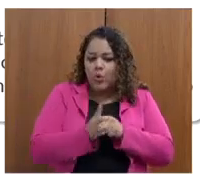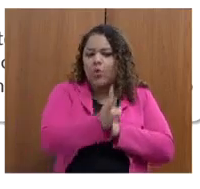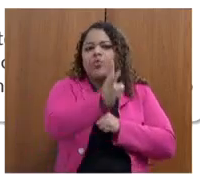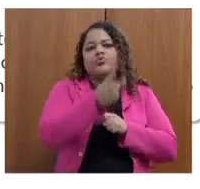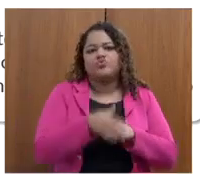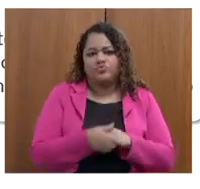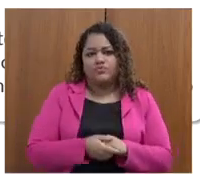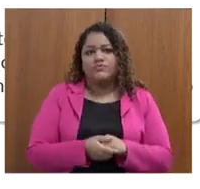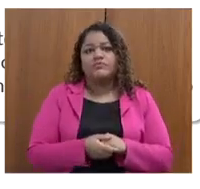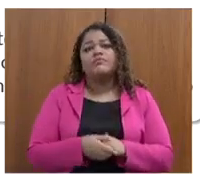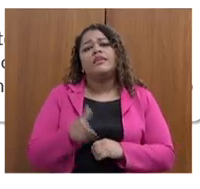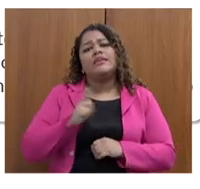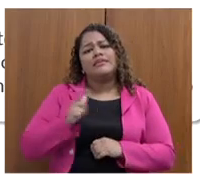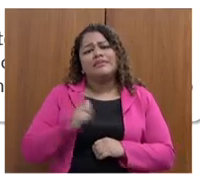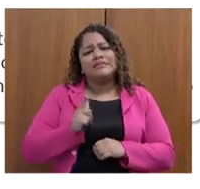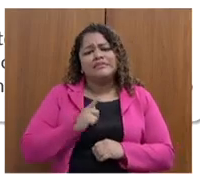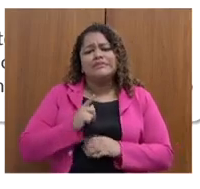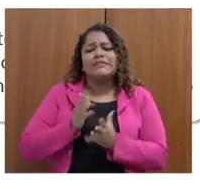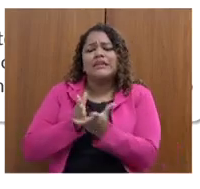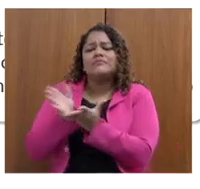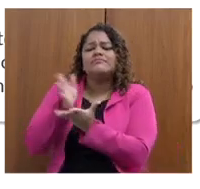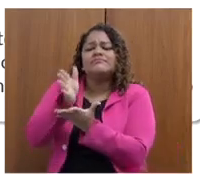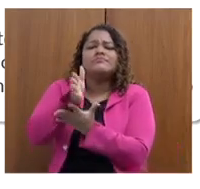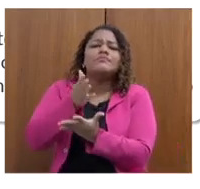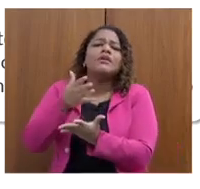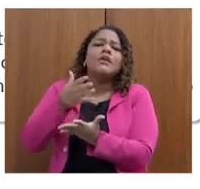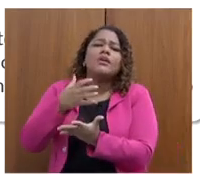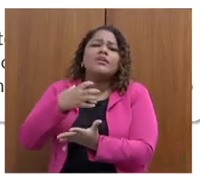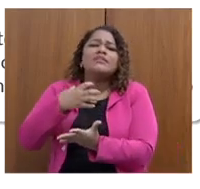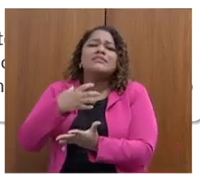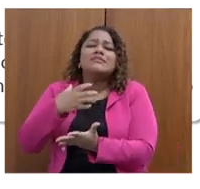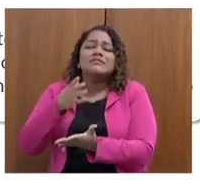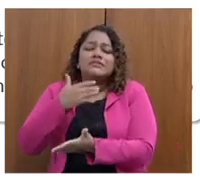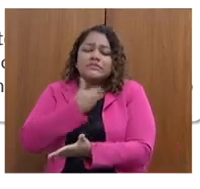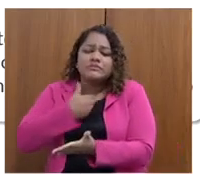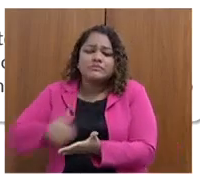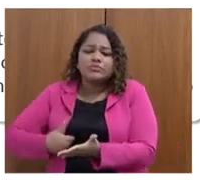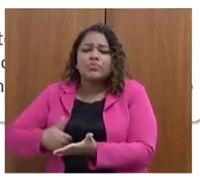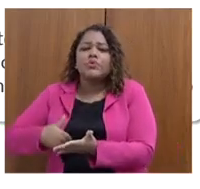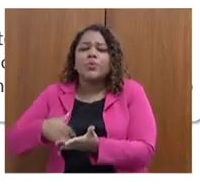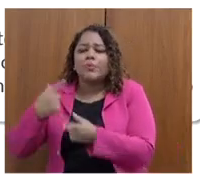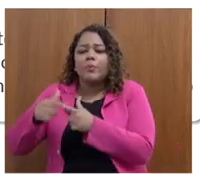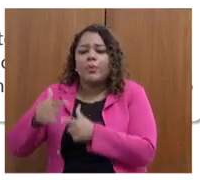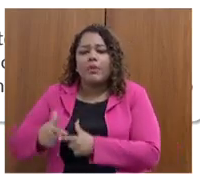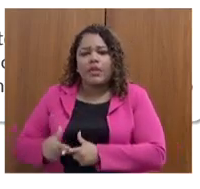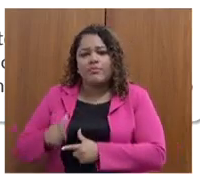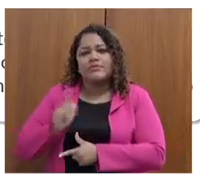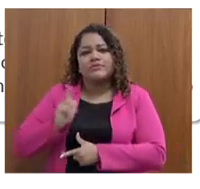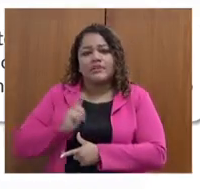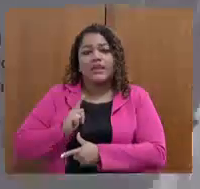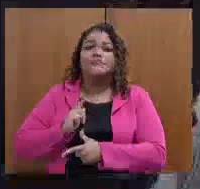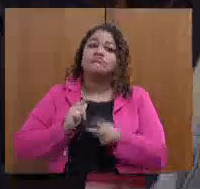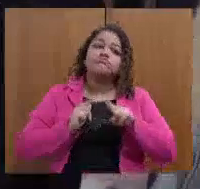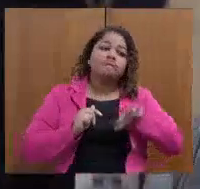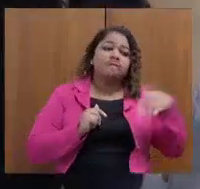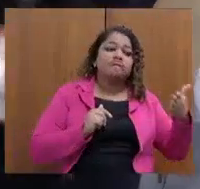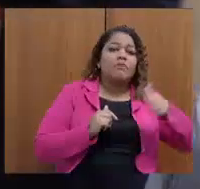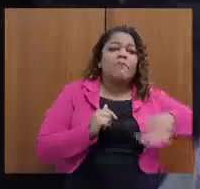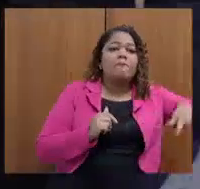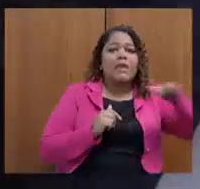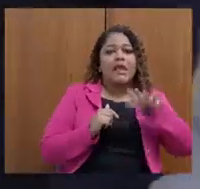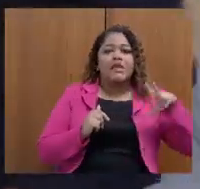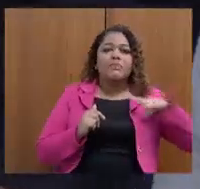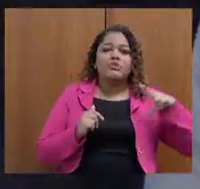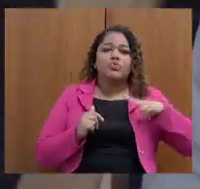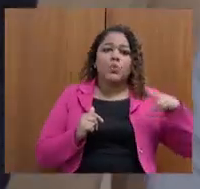que o setor público tem e que existem startups empresas de mercado que possam solucionar no final do dia